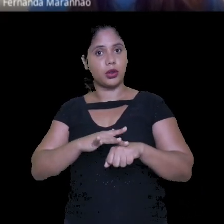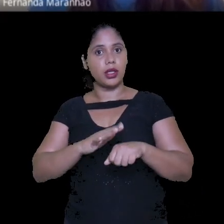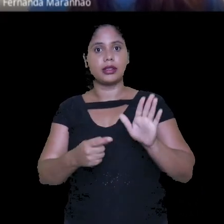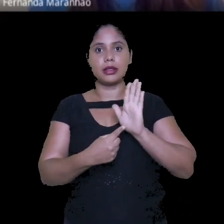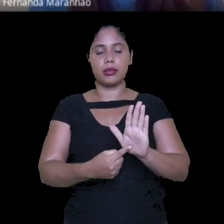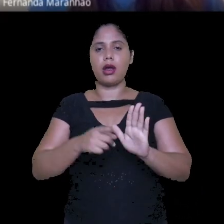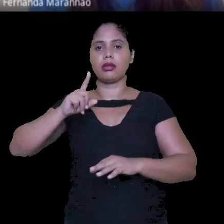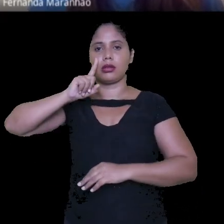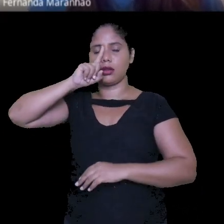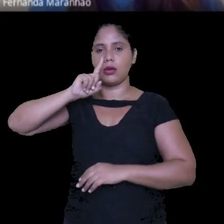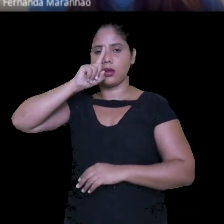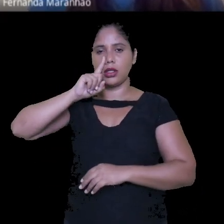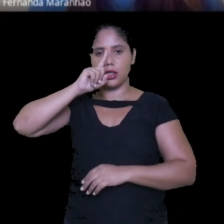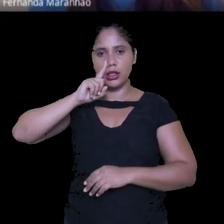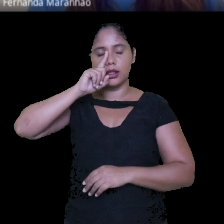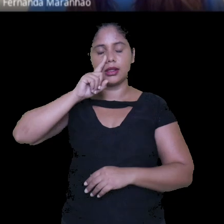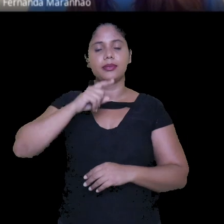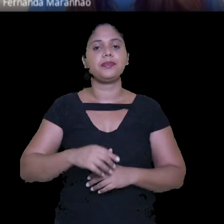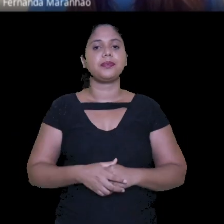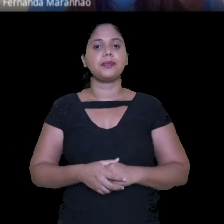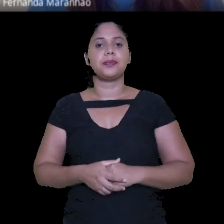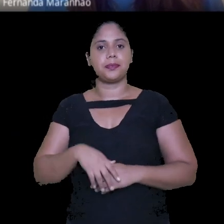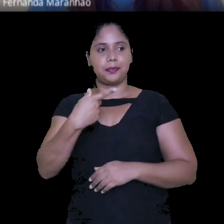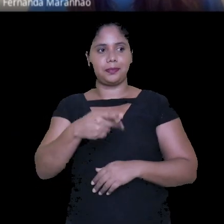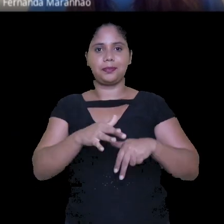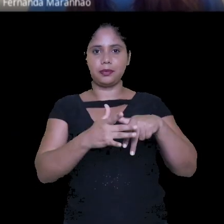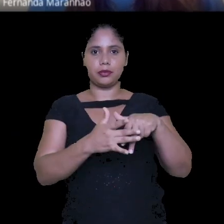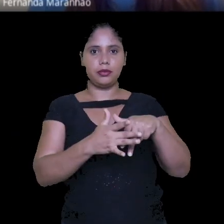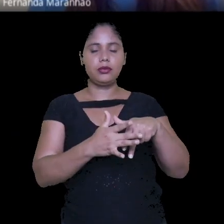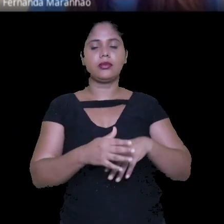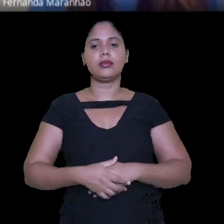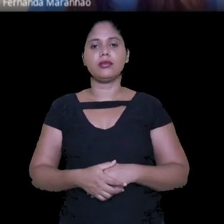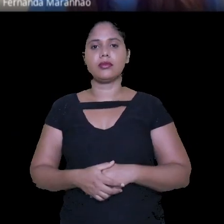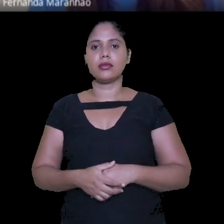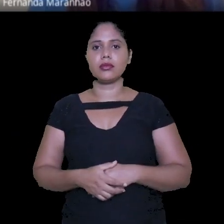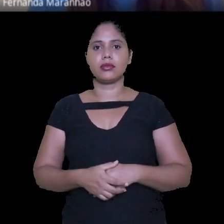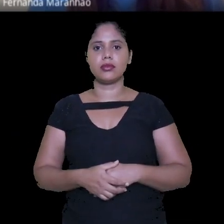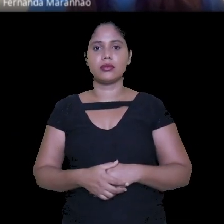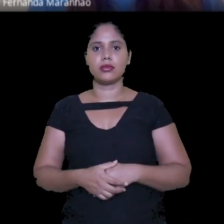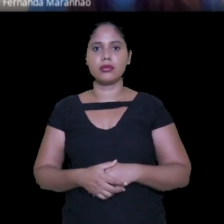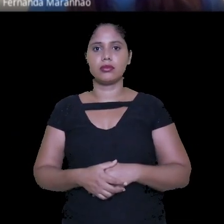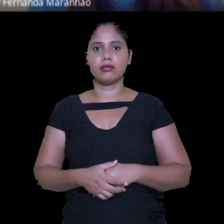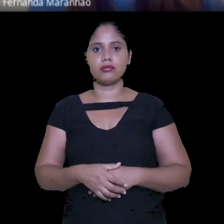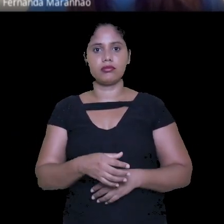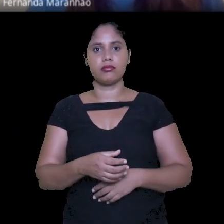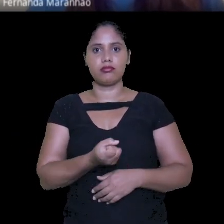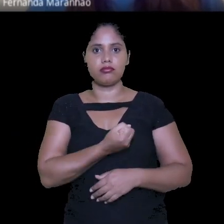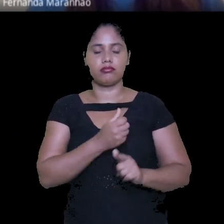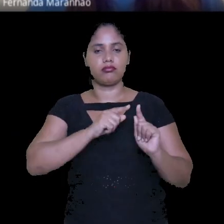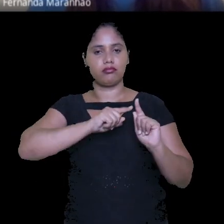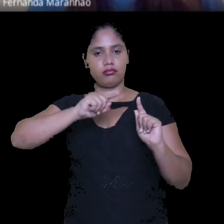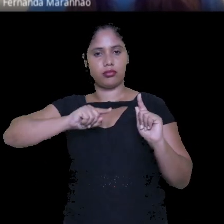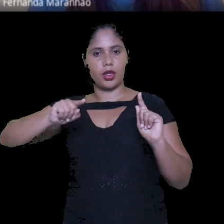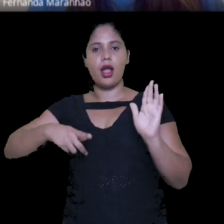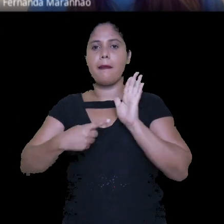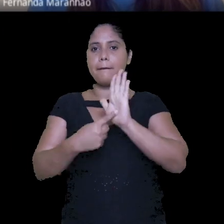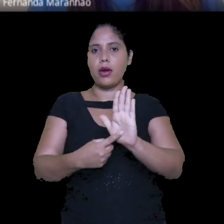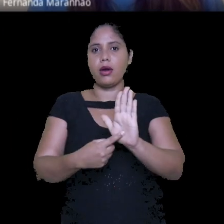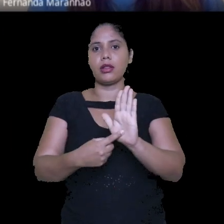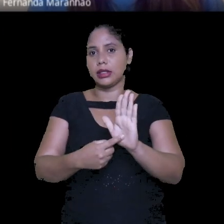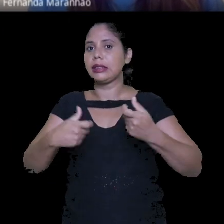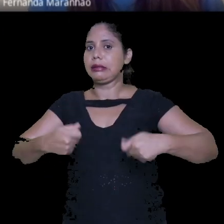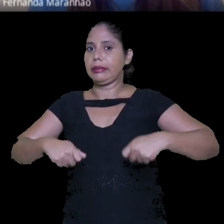2 simultaneamente é que colocariam a pessoa gestante no patamar de alto risco para desenvolver a